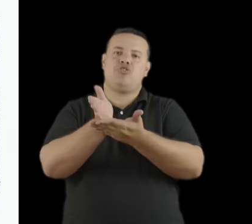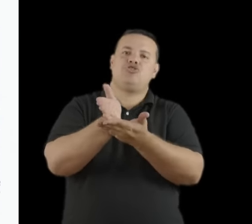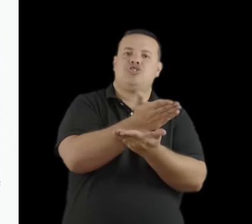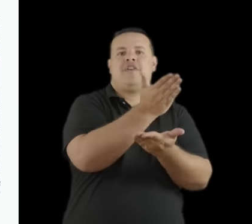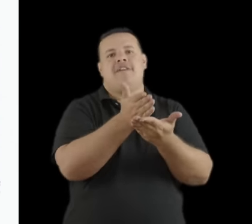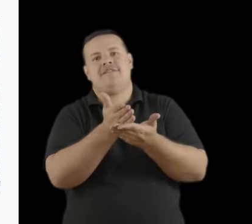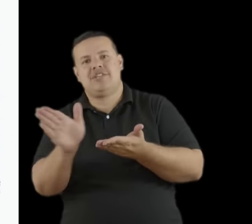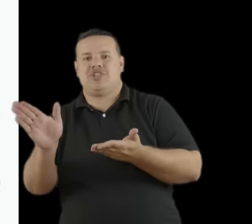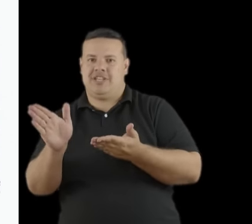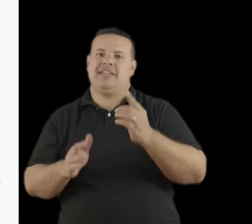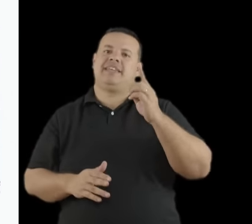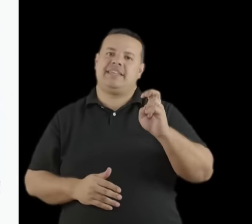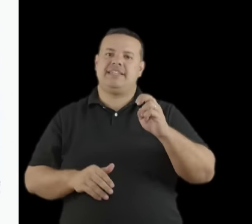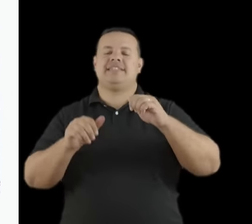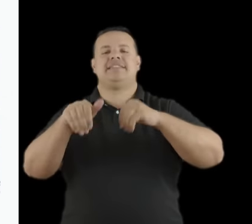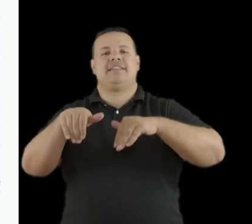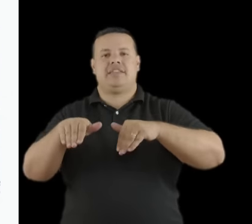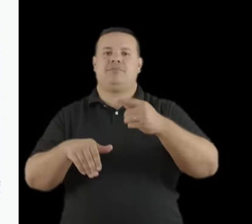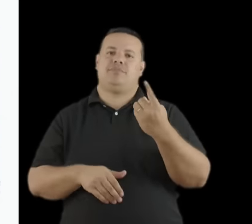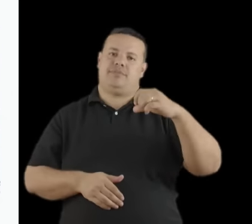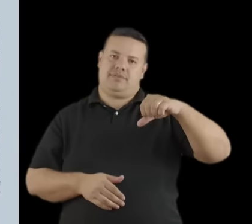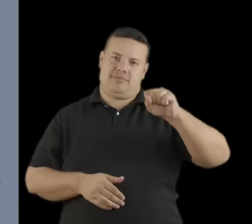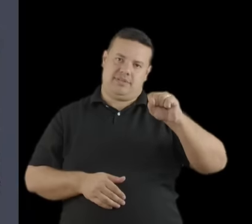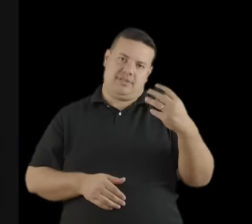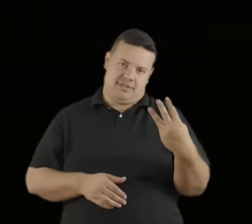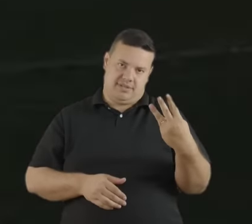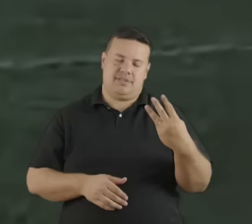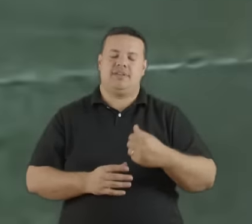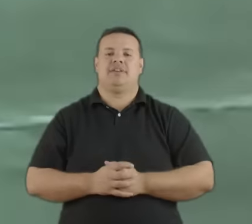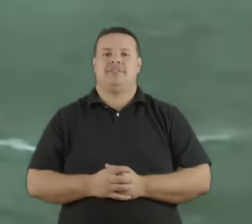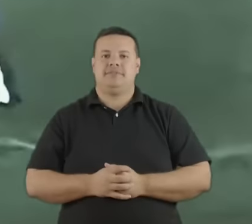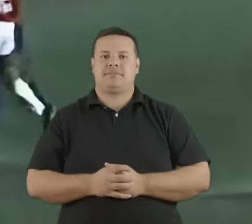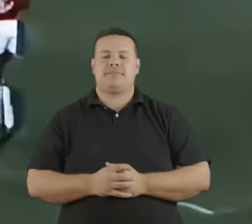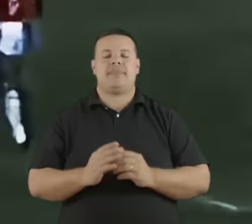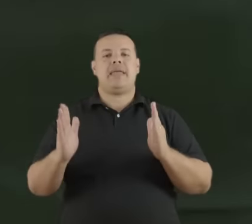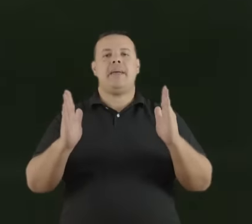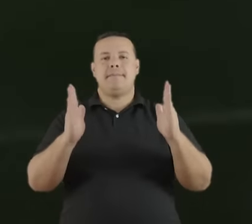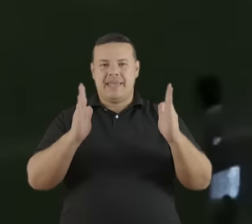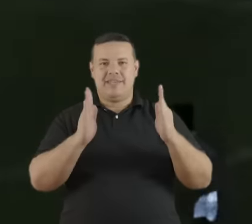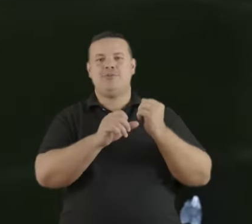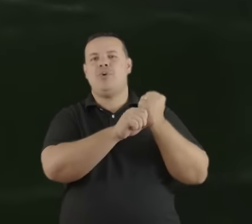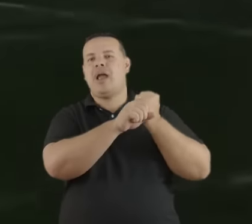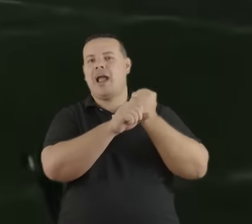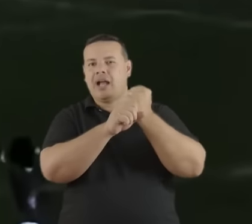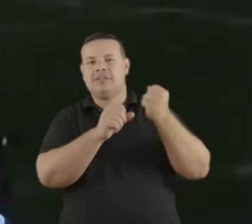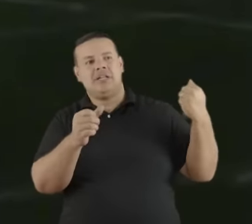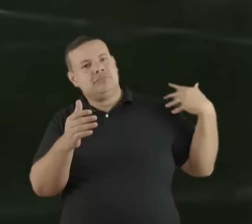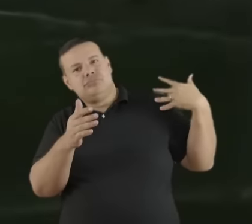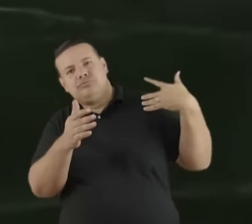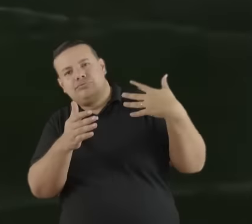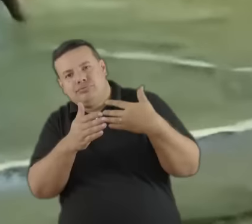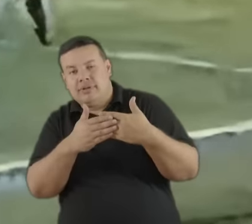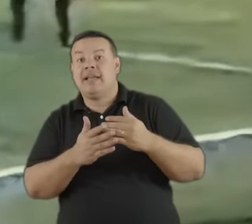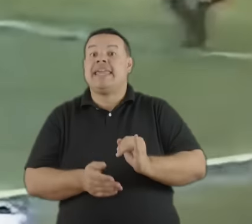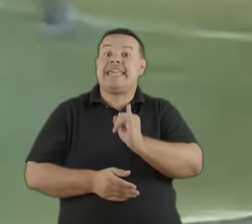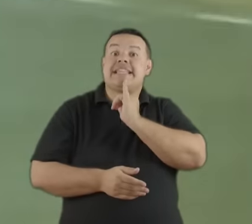Sergipe em 15 de setembro de 1983. Durante todos estes anos, a cidade